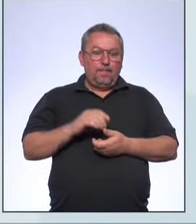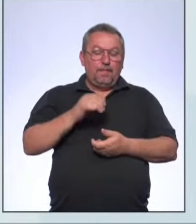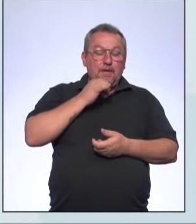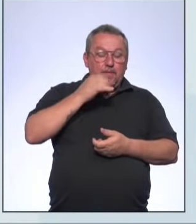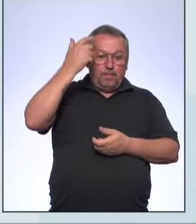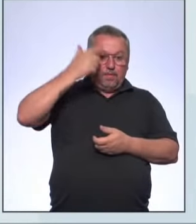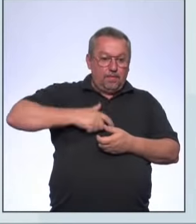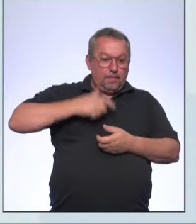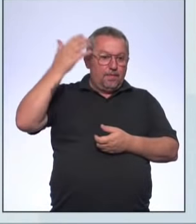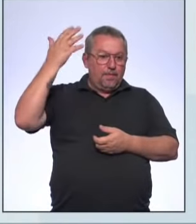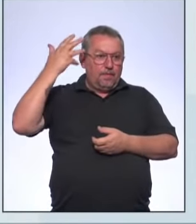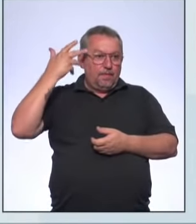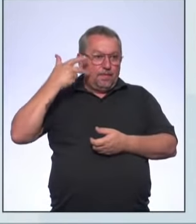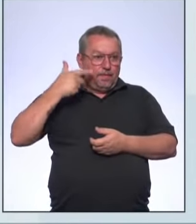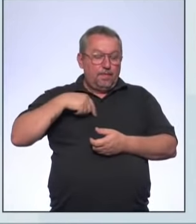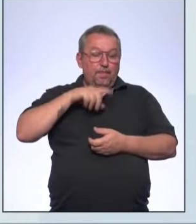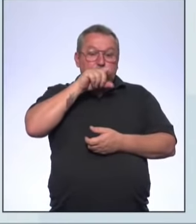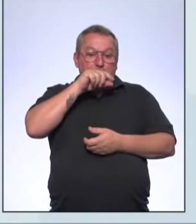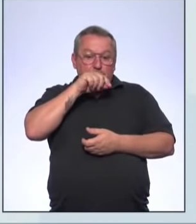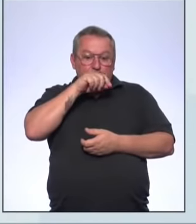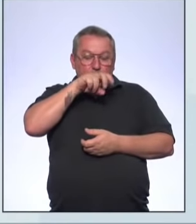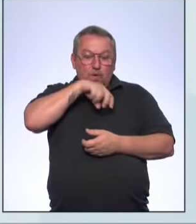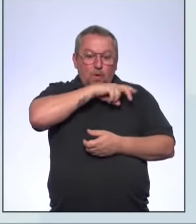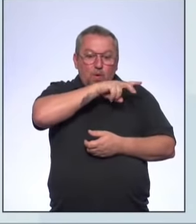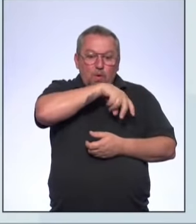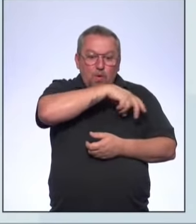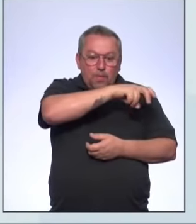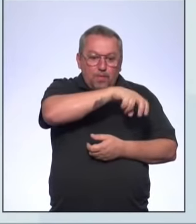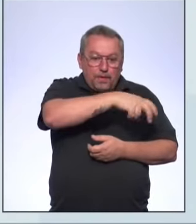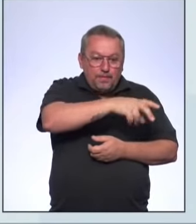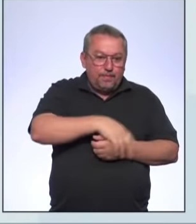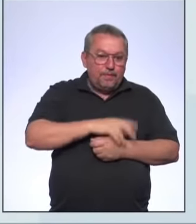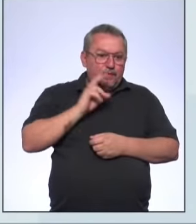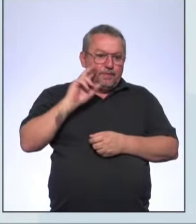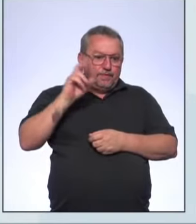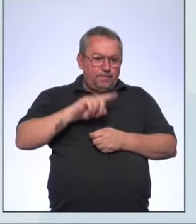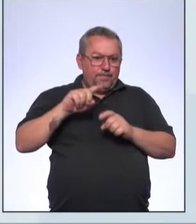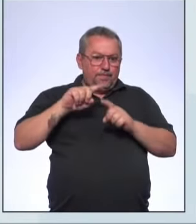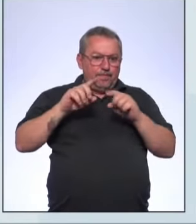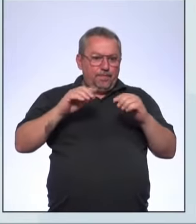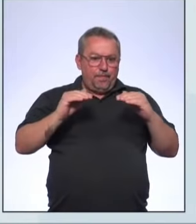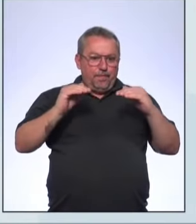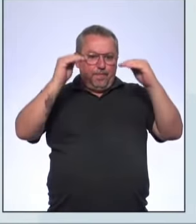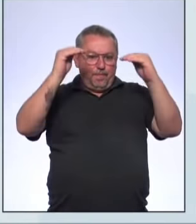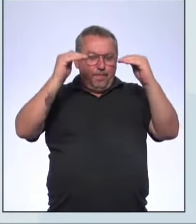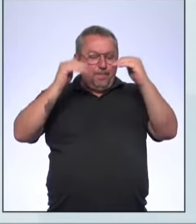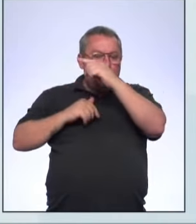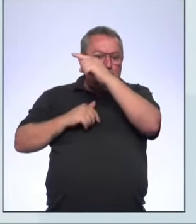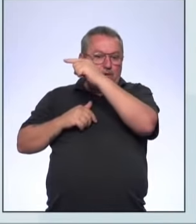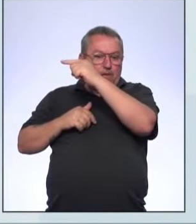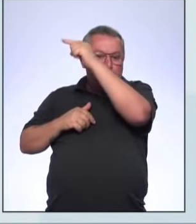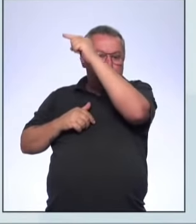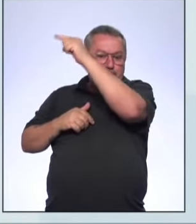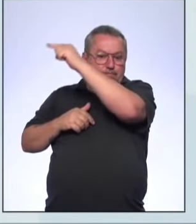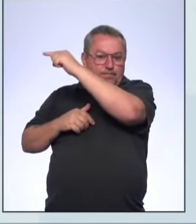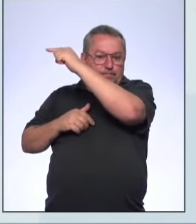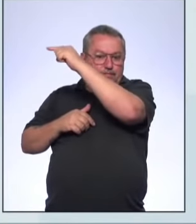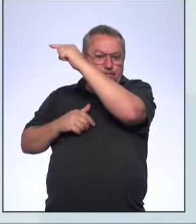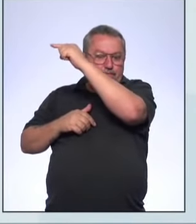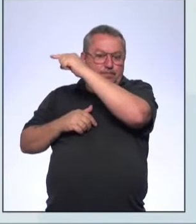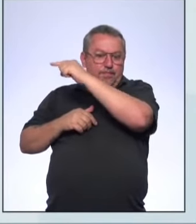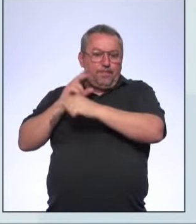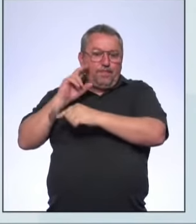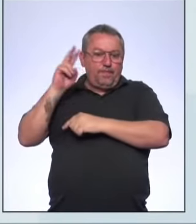humanos animais pássaros e cobras cês tão vendo essas três figuras na parte superior são esses três animais